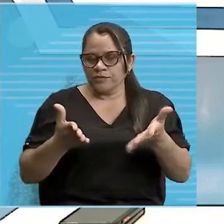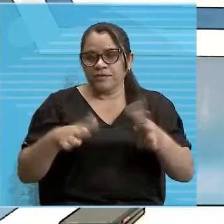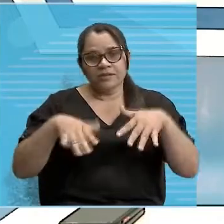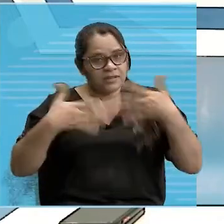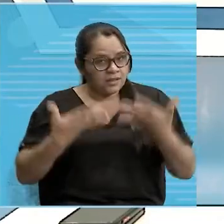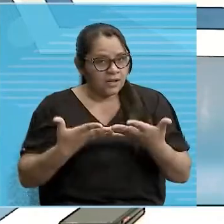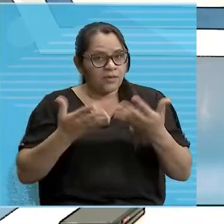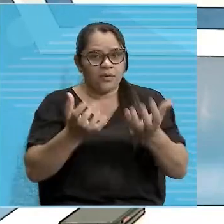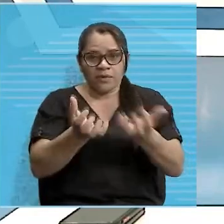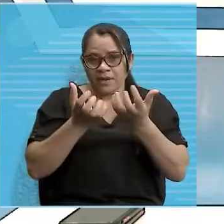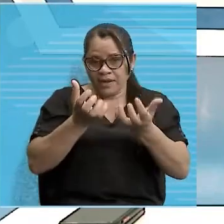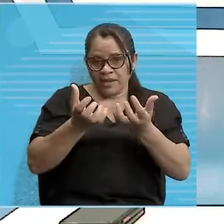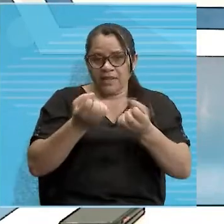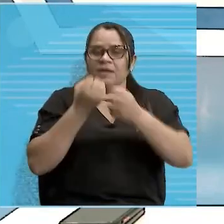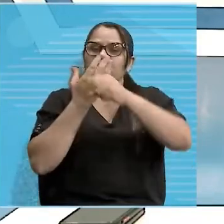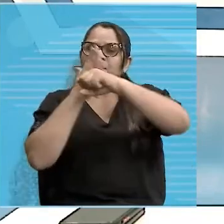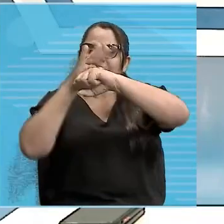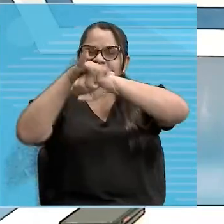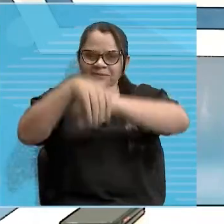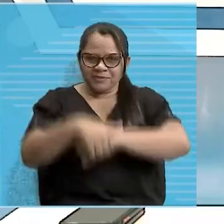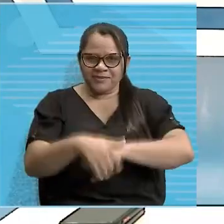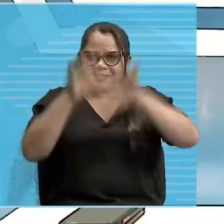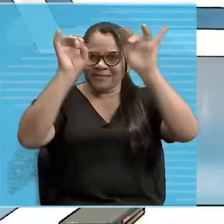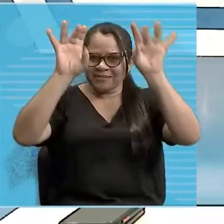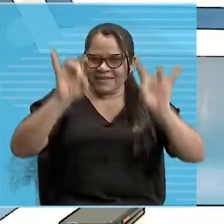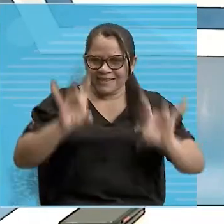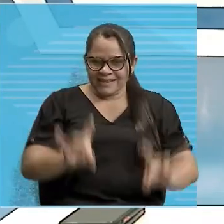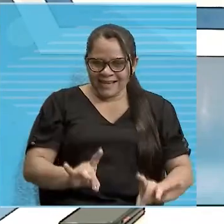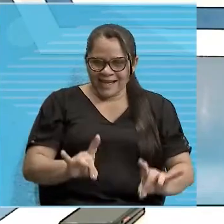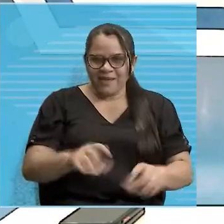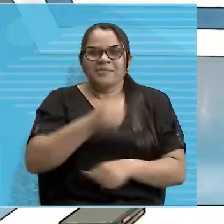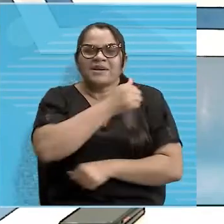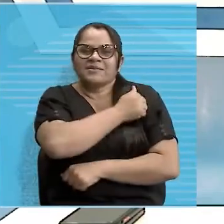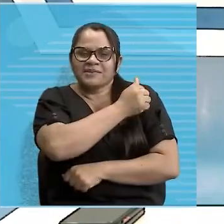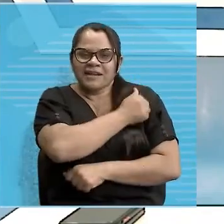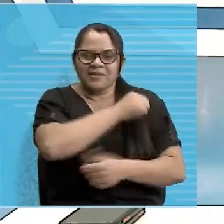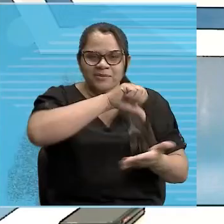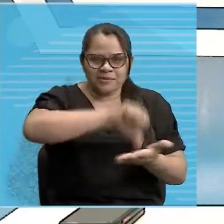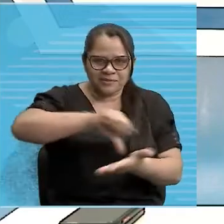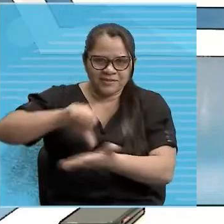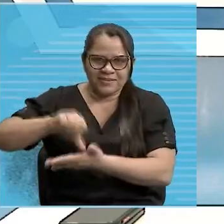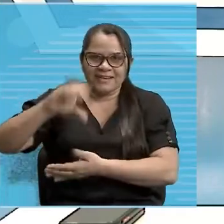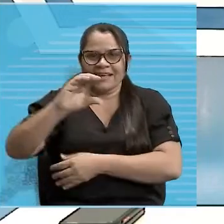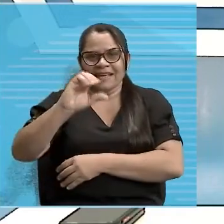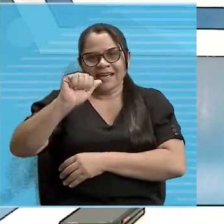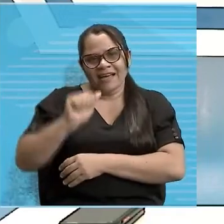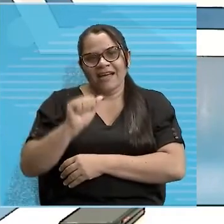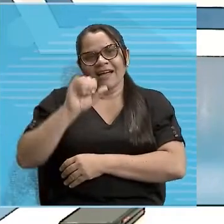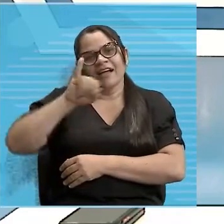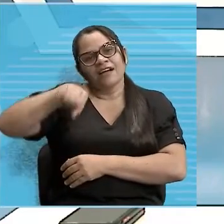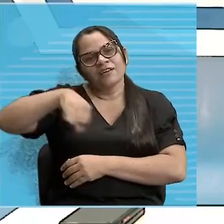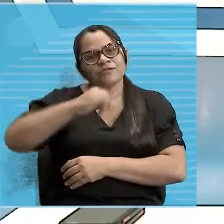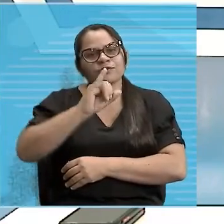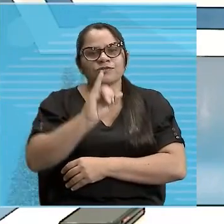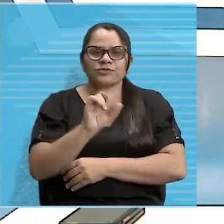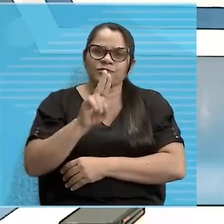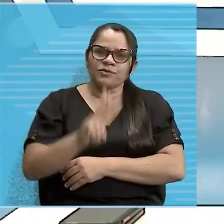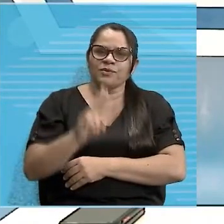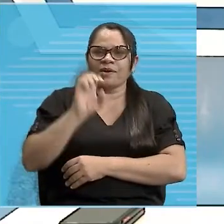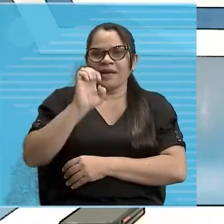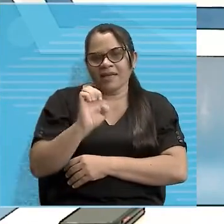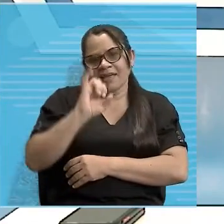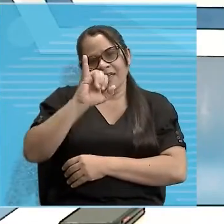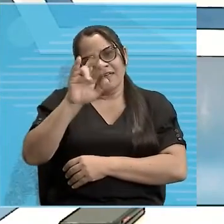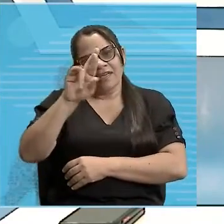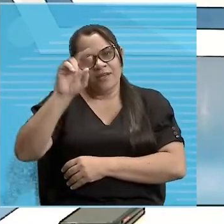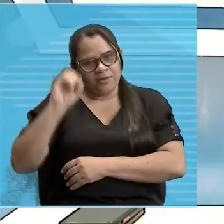queria dar aquele boa noite especial para a galerinha de Cajueiro da Praia. Os meus anjos de Cajueiro da Praia que